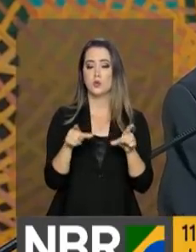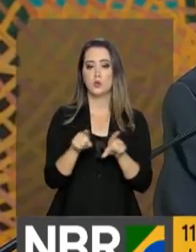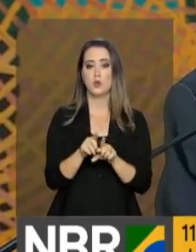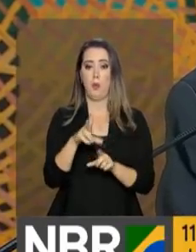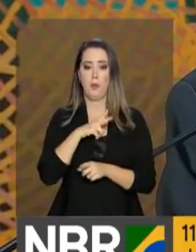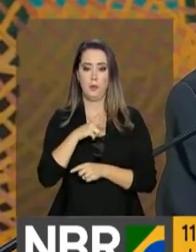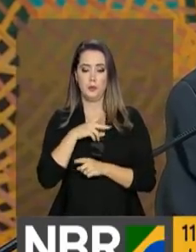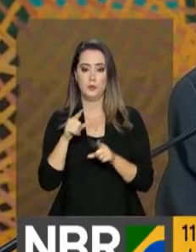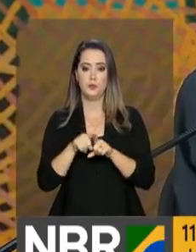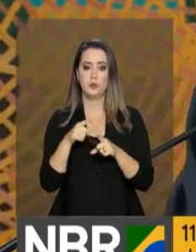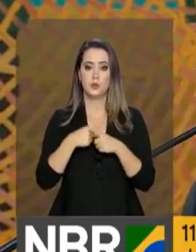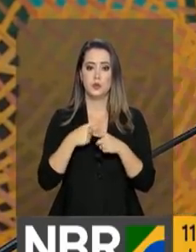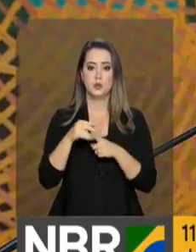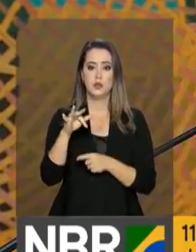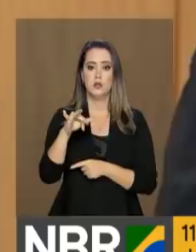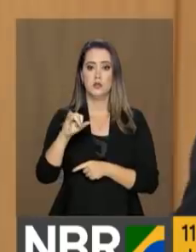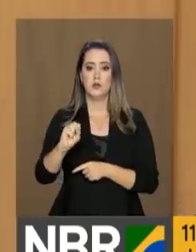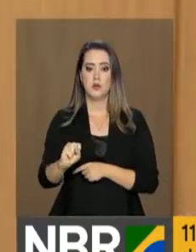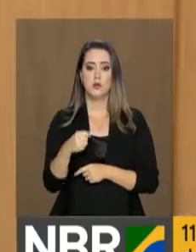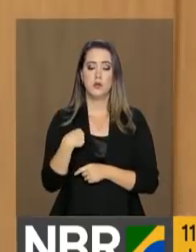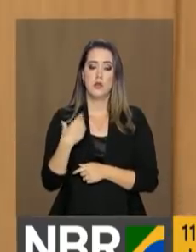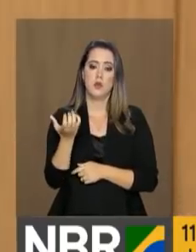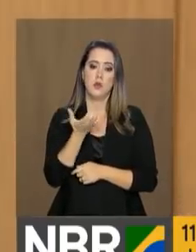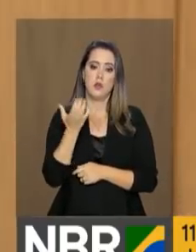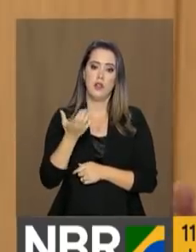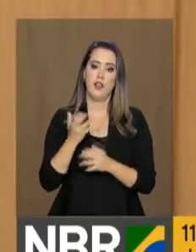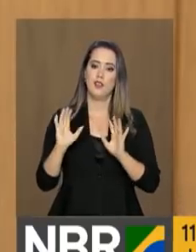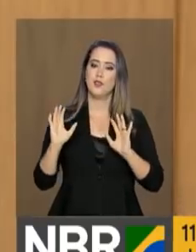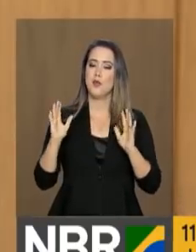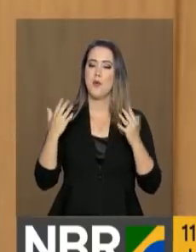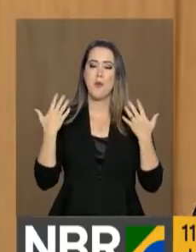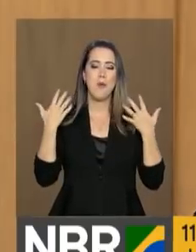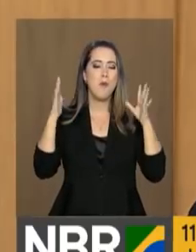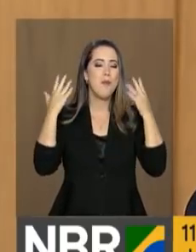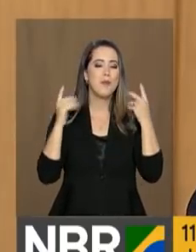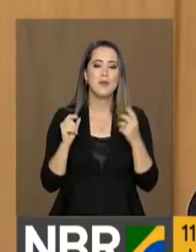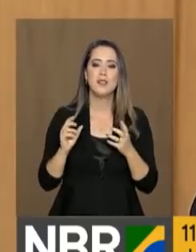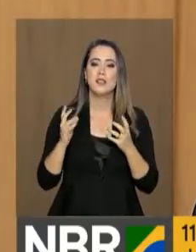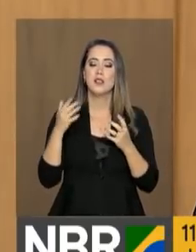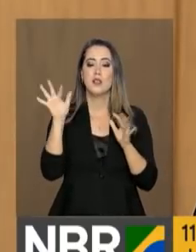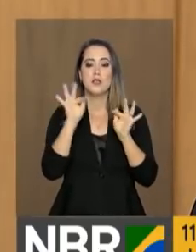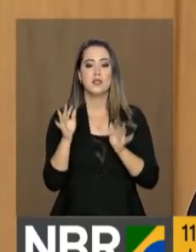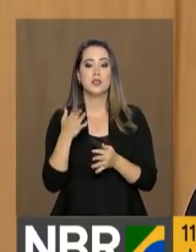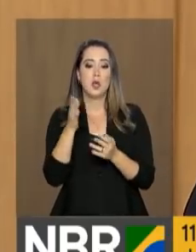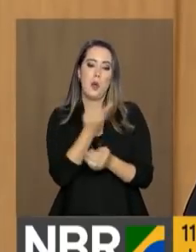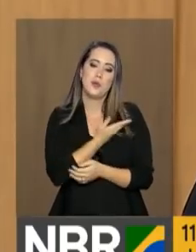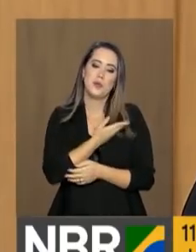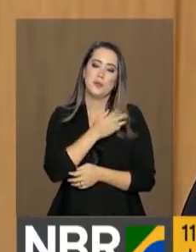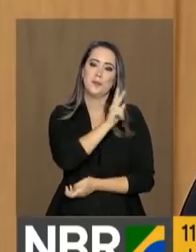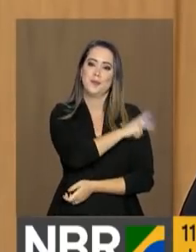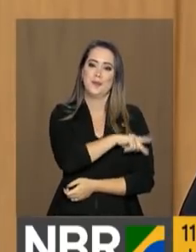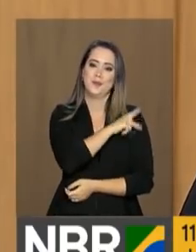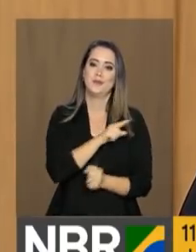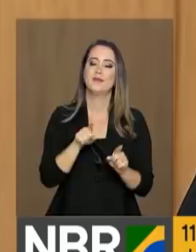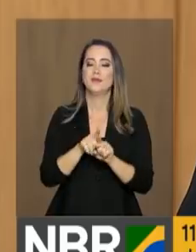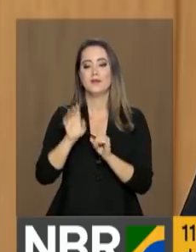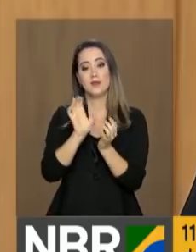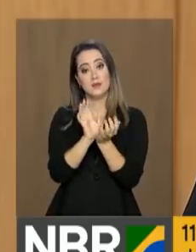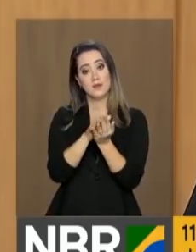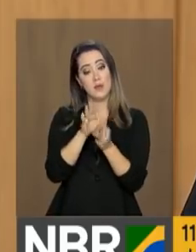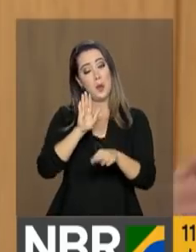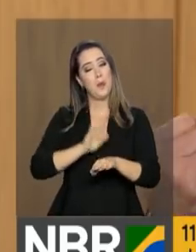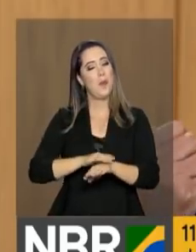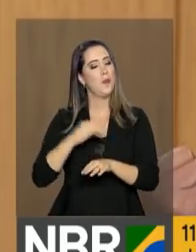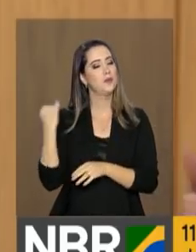particular em razão do fies mas o que eu quero comemorar com os amigos aqui do piauí com os amigos é de pernambuco com este